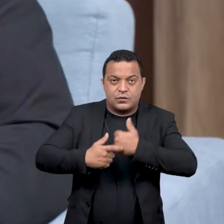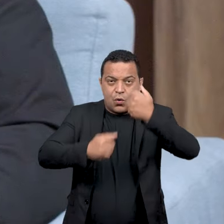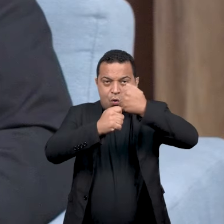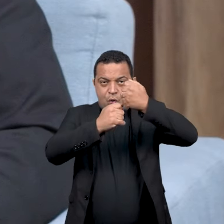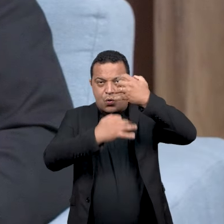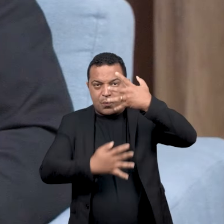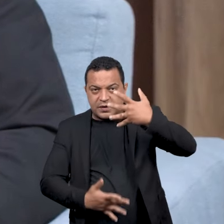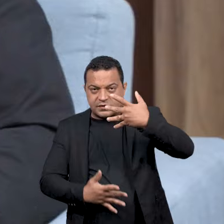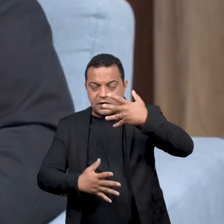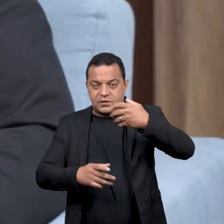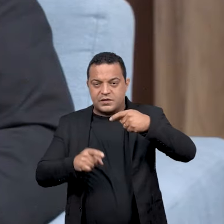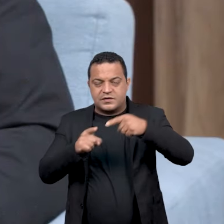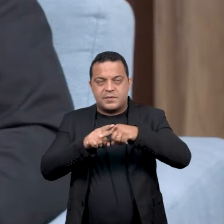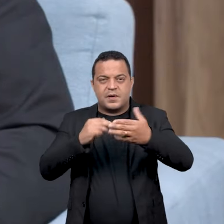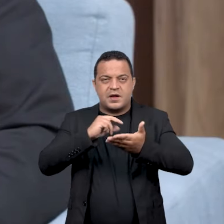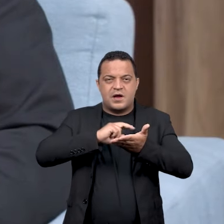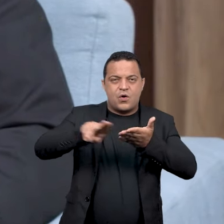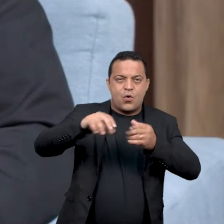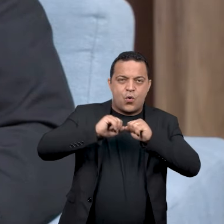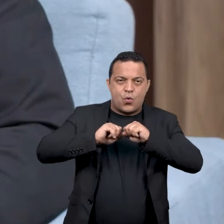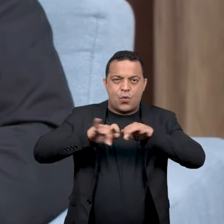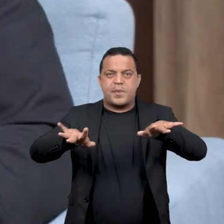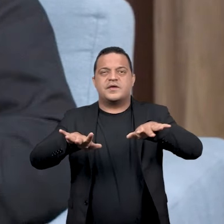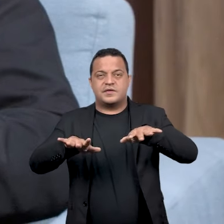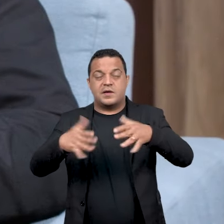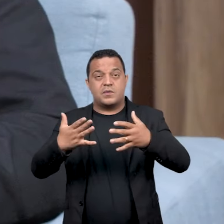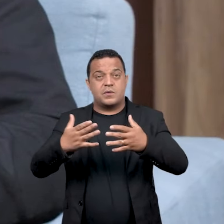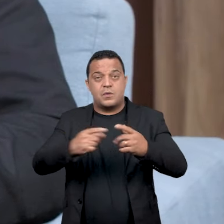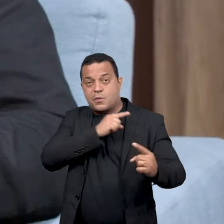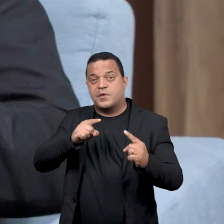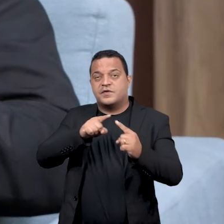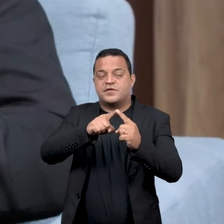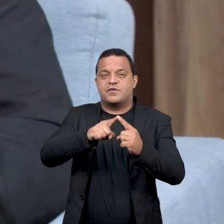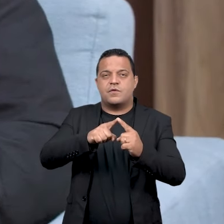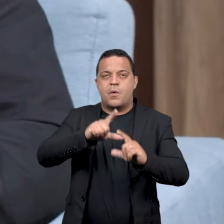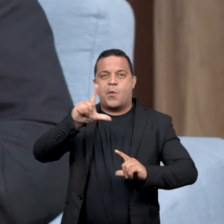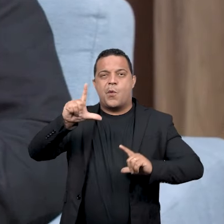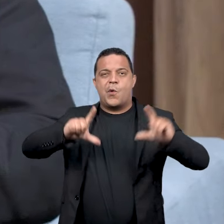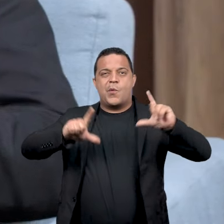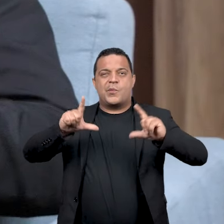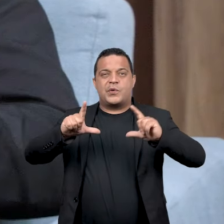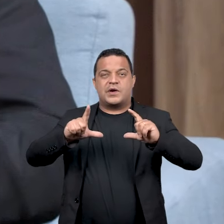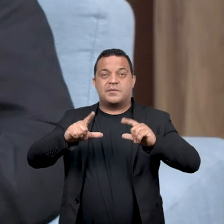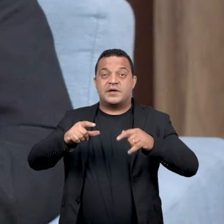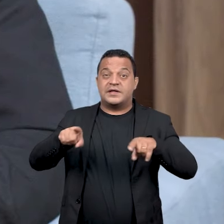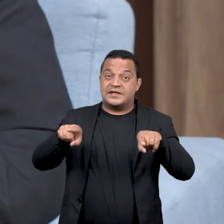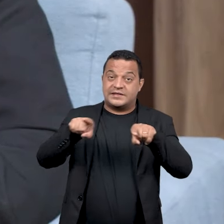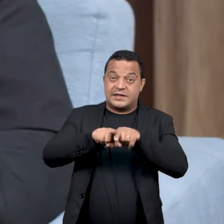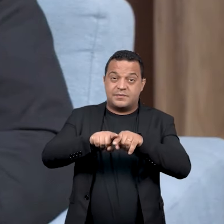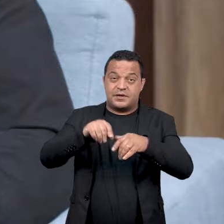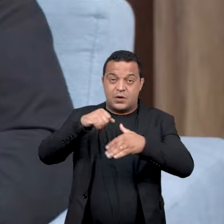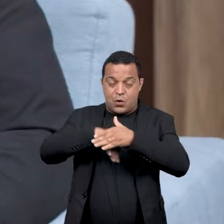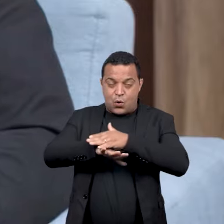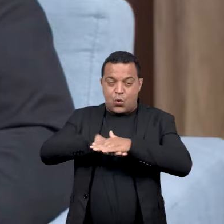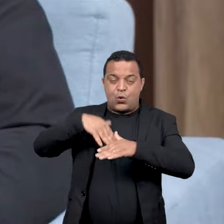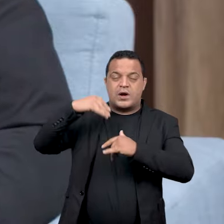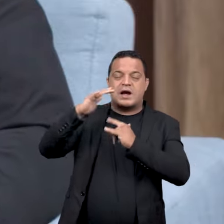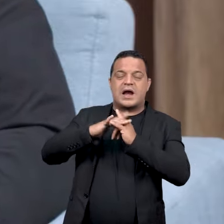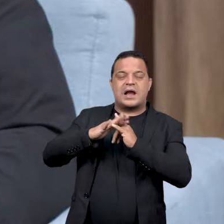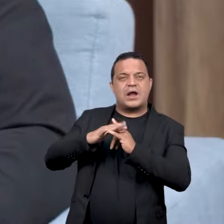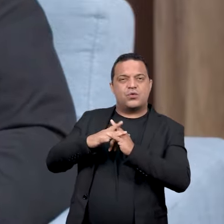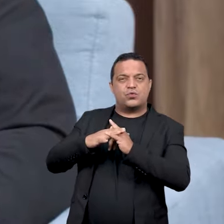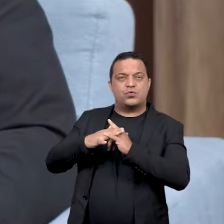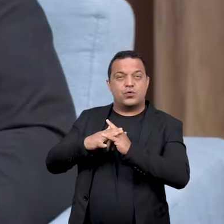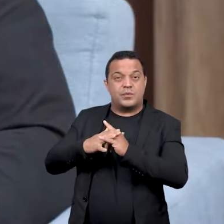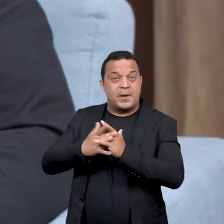e compartilhando. Fazendo isso, você vai trazer para este programa e para o canal da Igreja Cristã Maranata